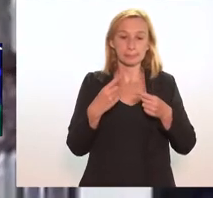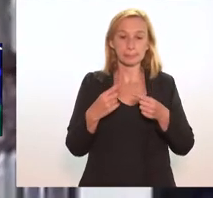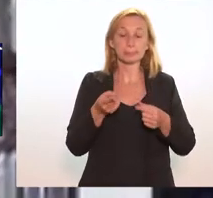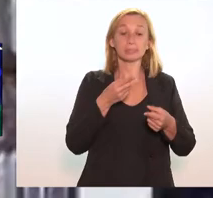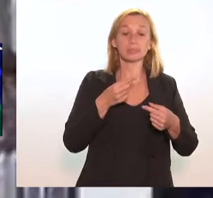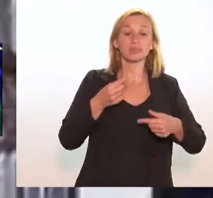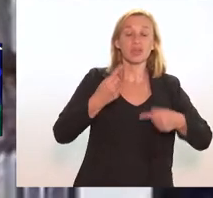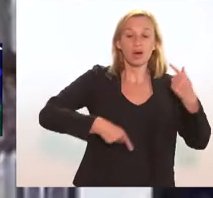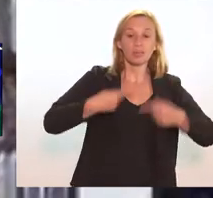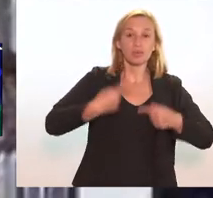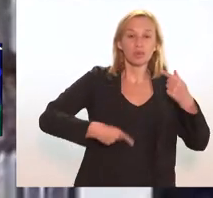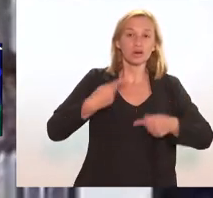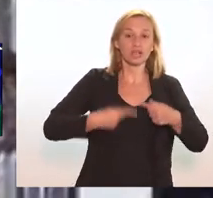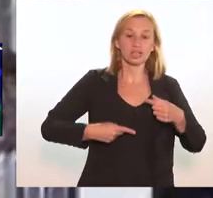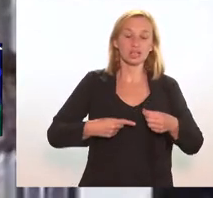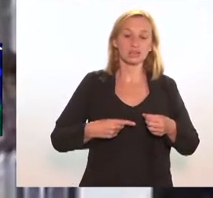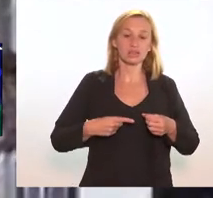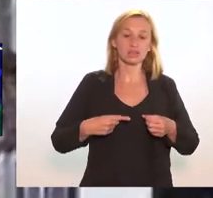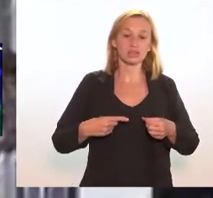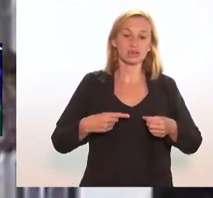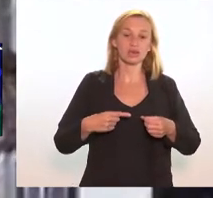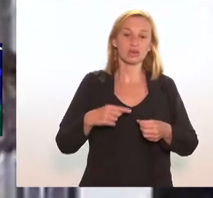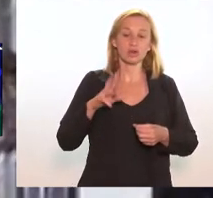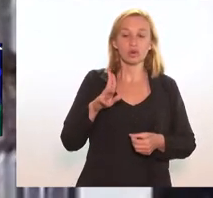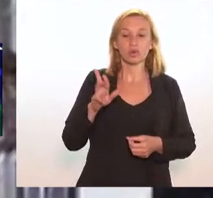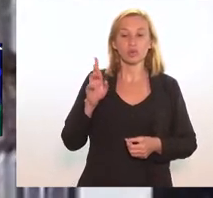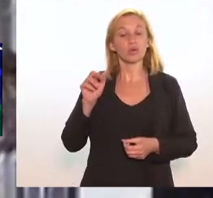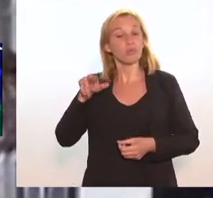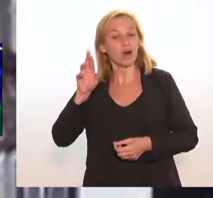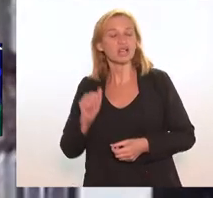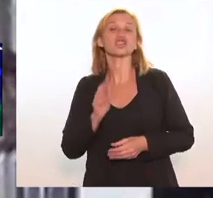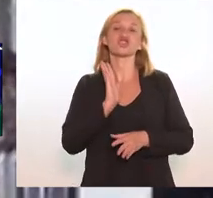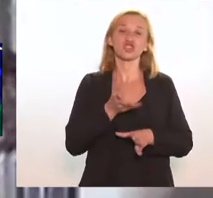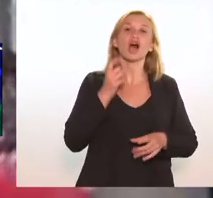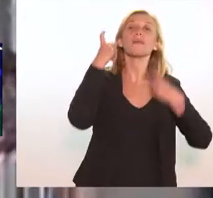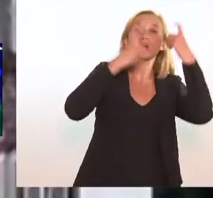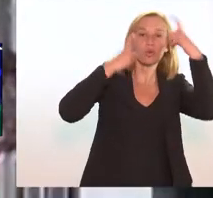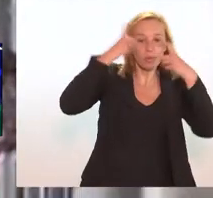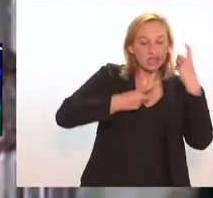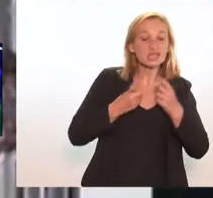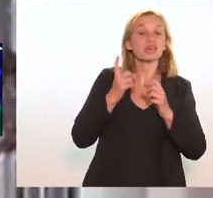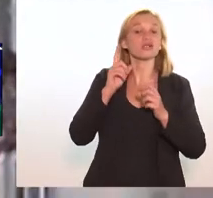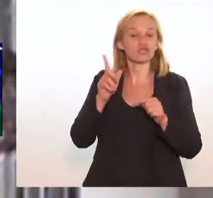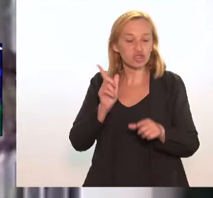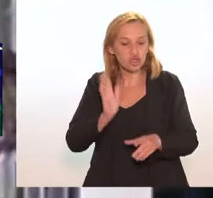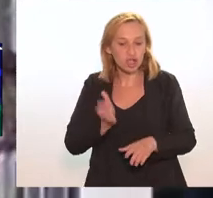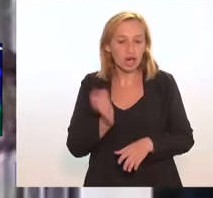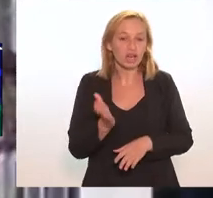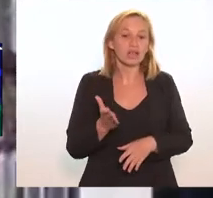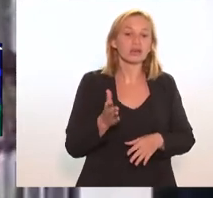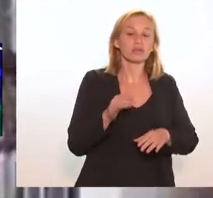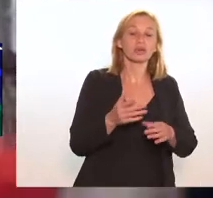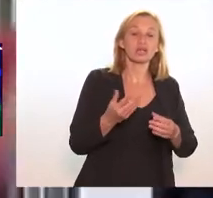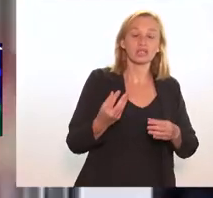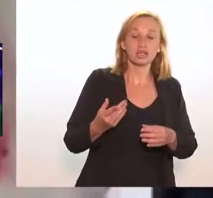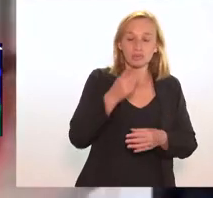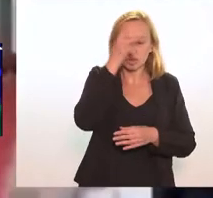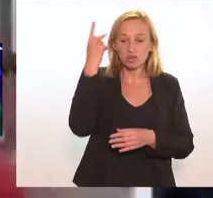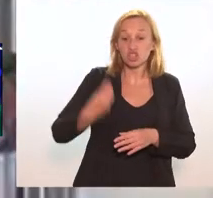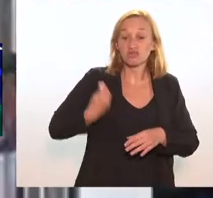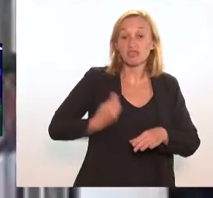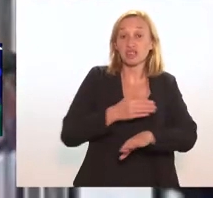entrava nesta discussão, nesta preocupação sobre a população em situação de rua.